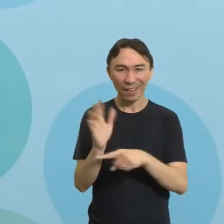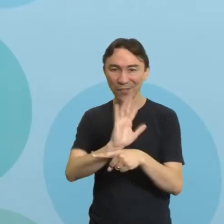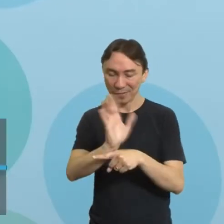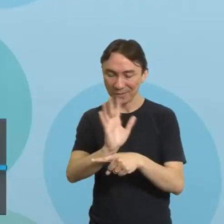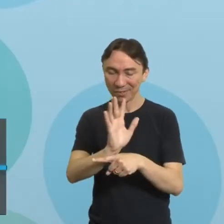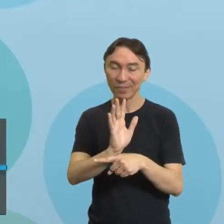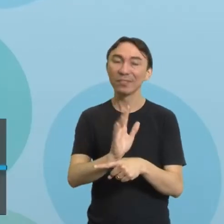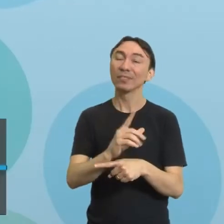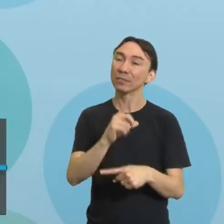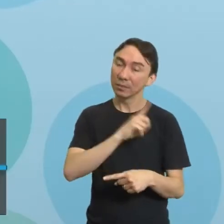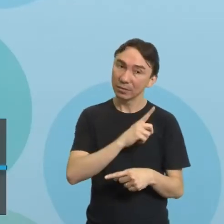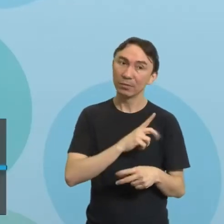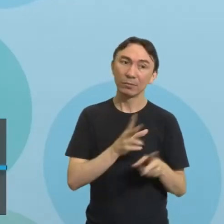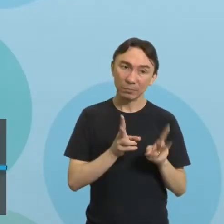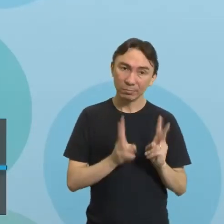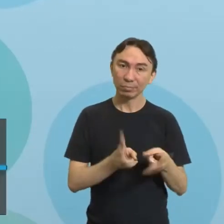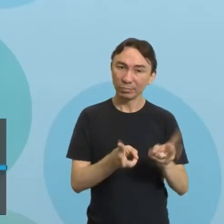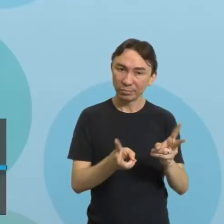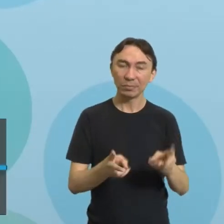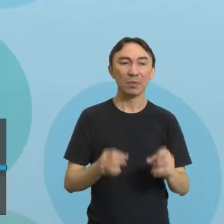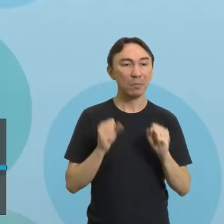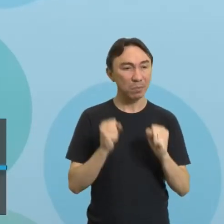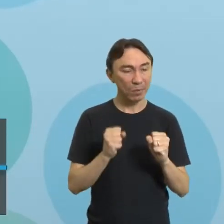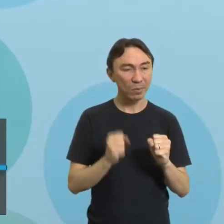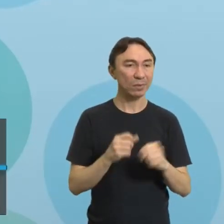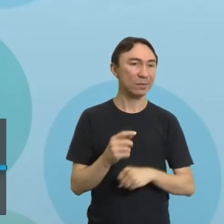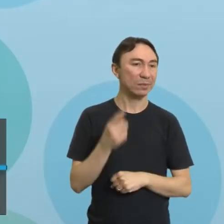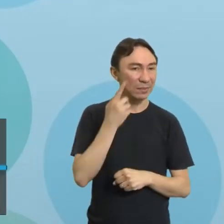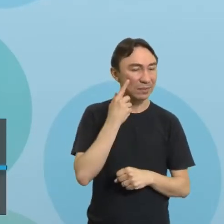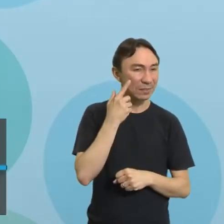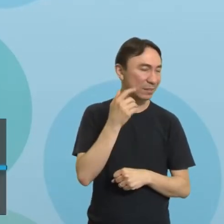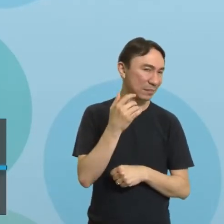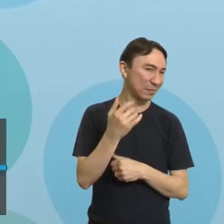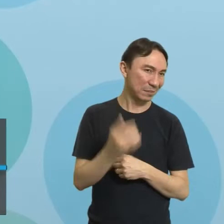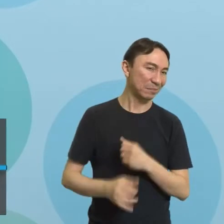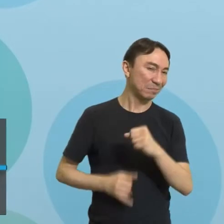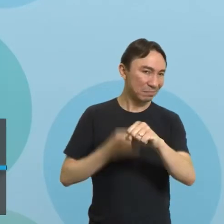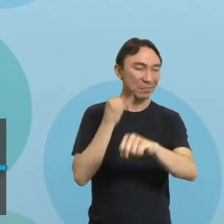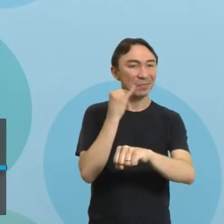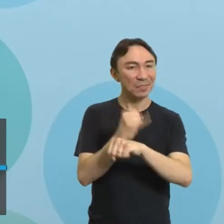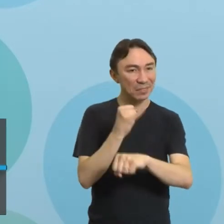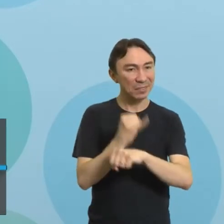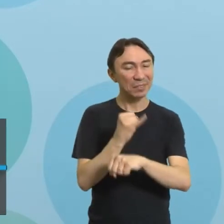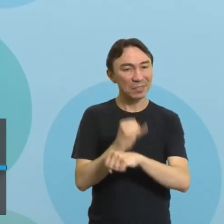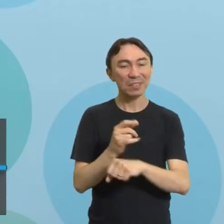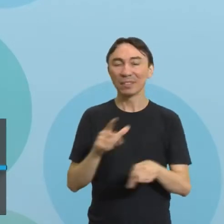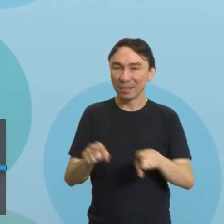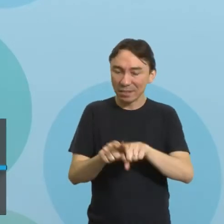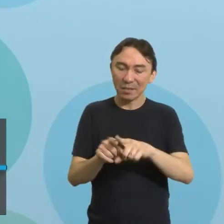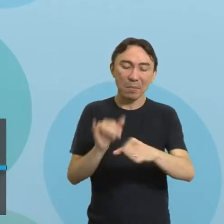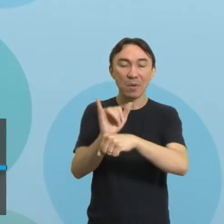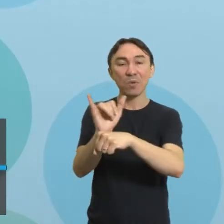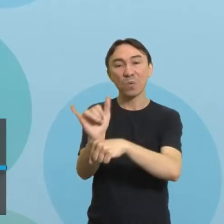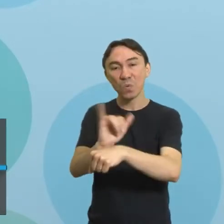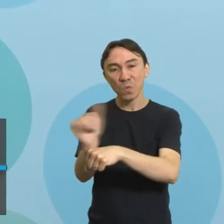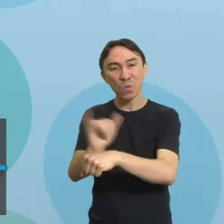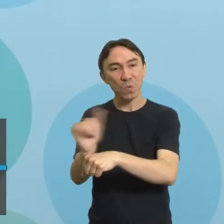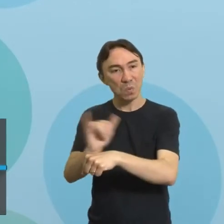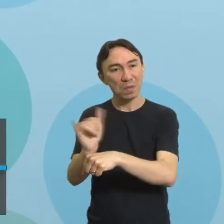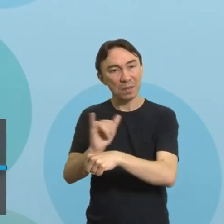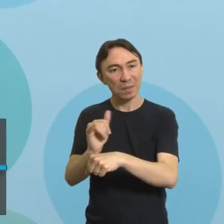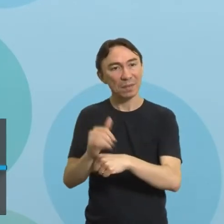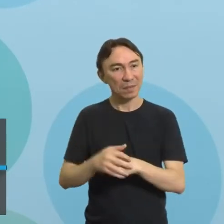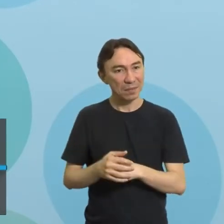continua, é só vocês entrarem aí no Khan Academy e no canal do YouTube deles e